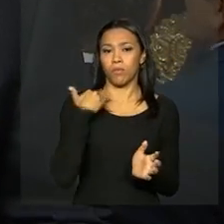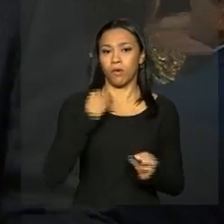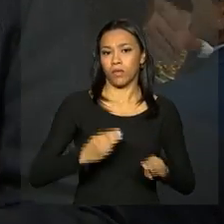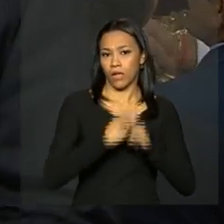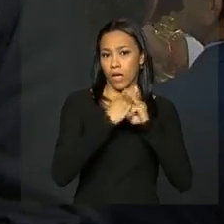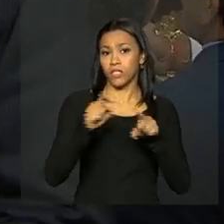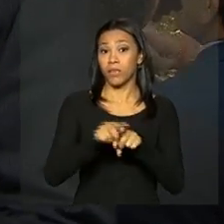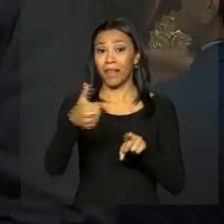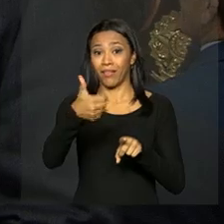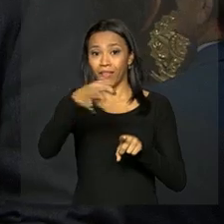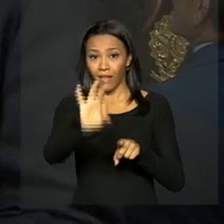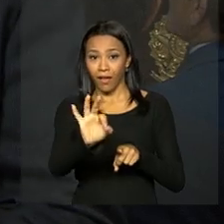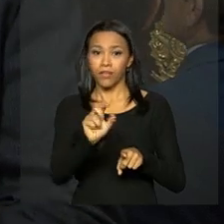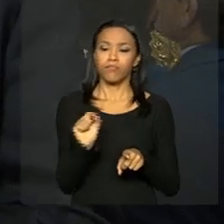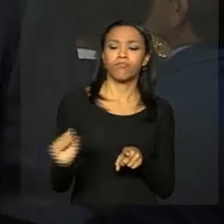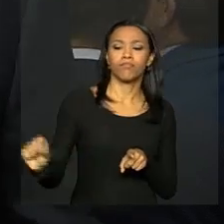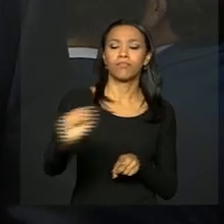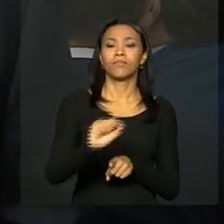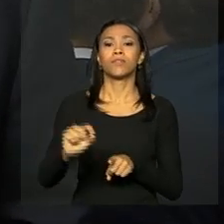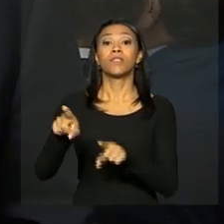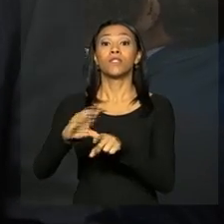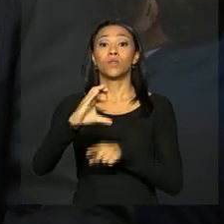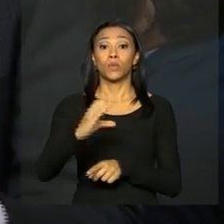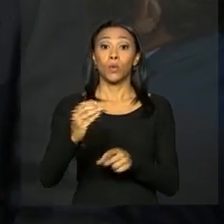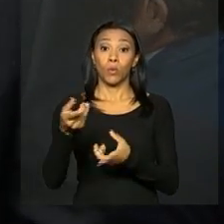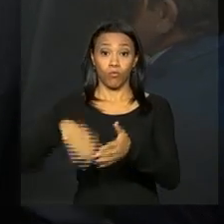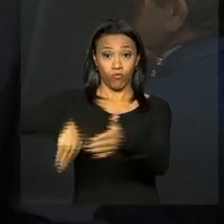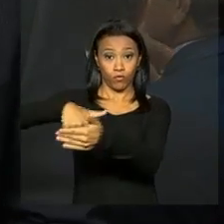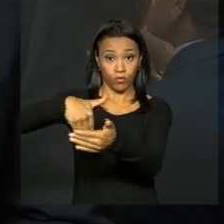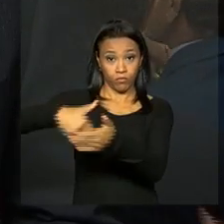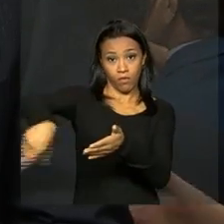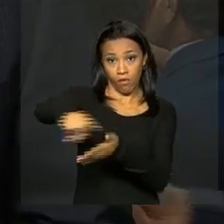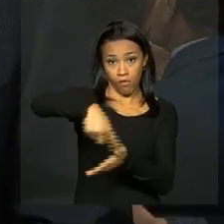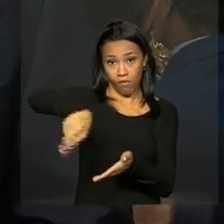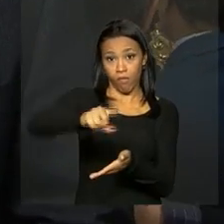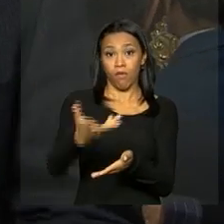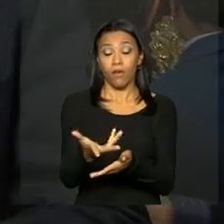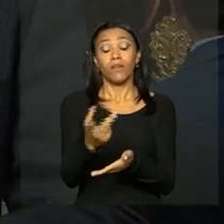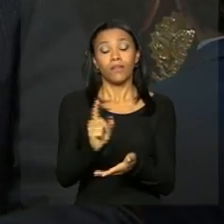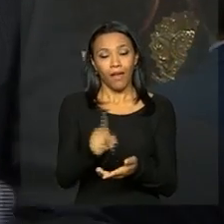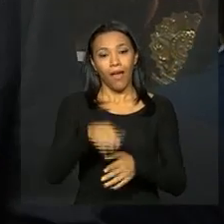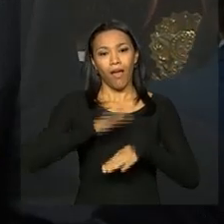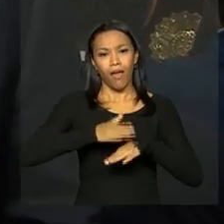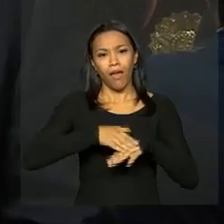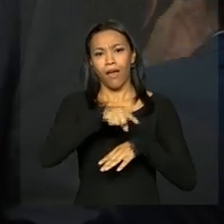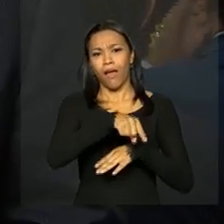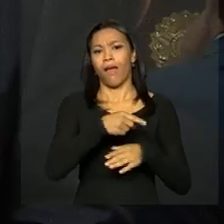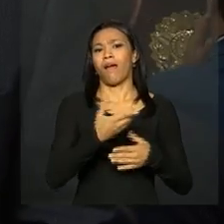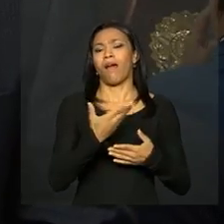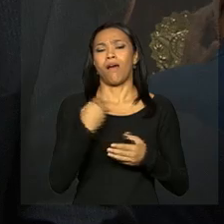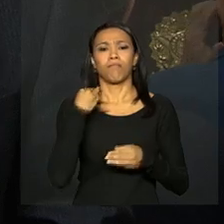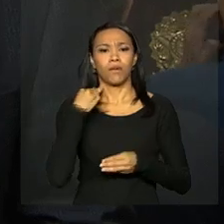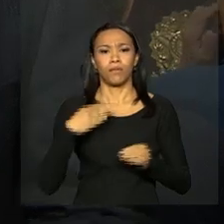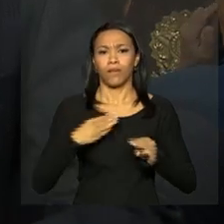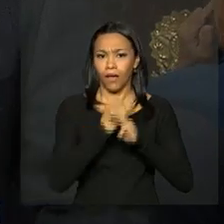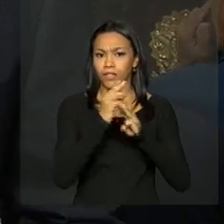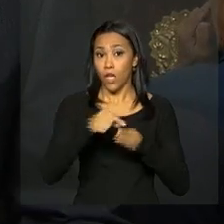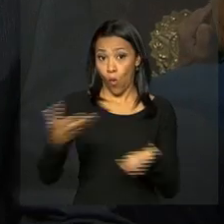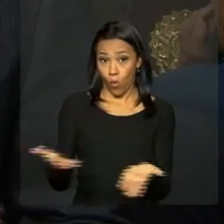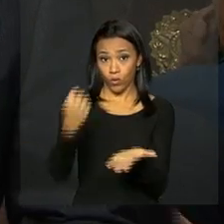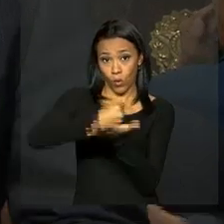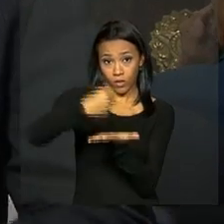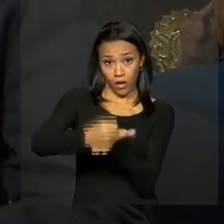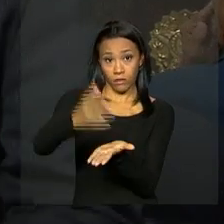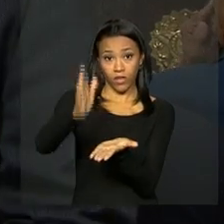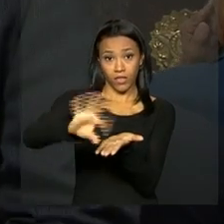e 10 dos 13 clubes que o banco apoia. Segundo a Caixa Econômica Federal, esses contratos que vão ser assinados hoje, eles